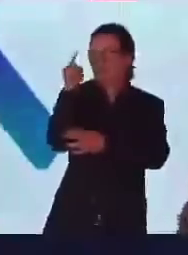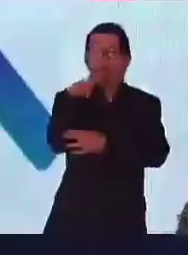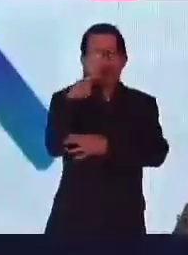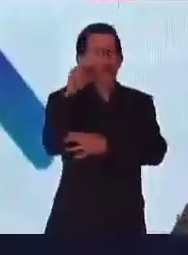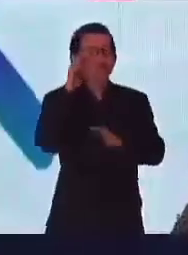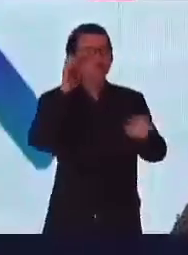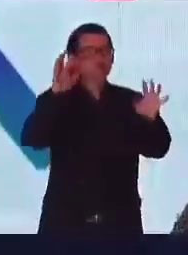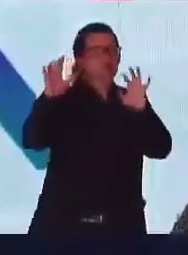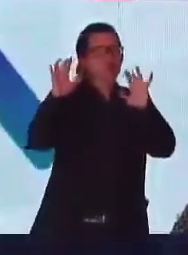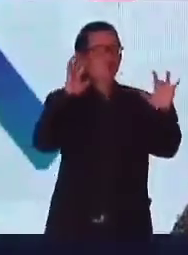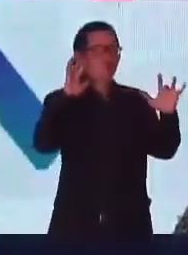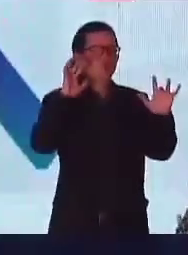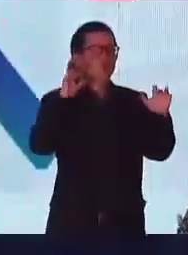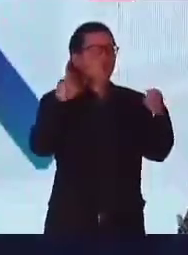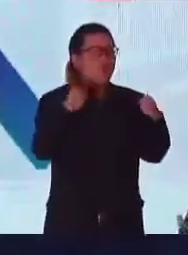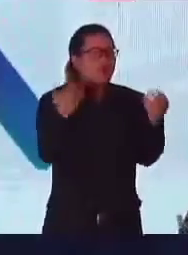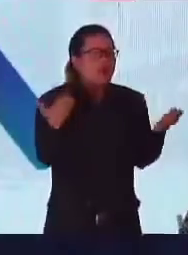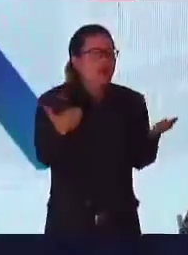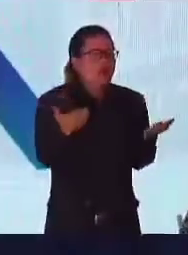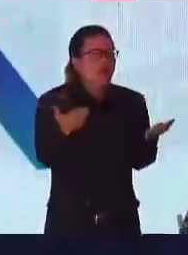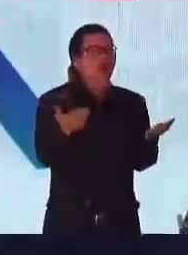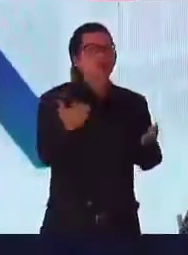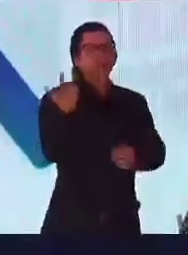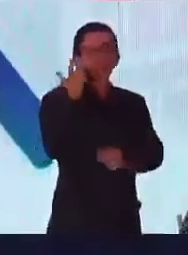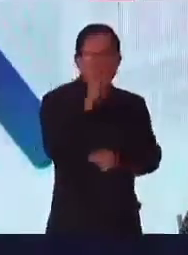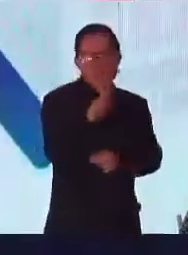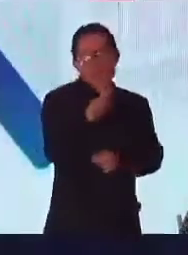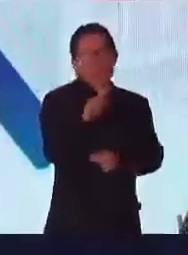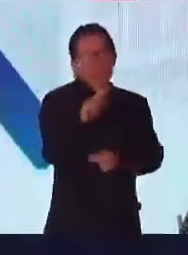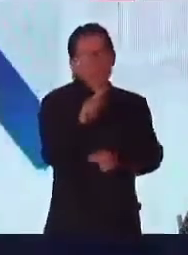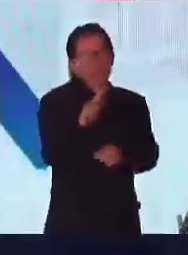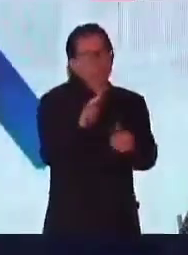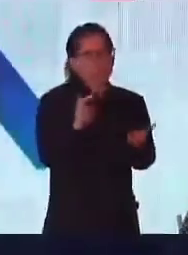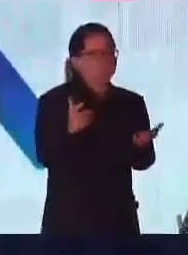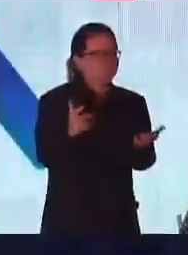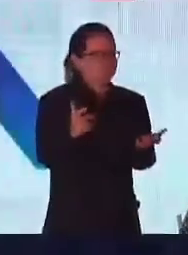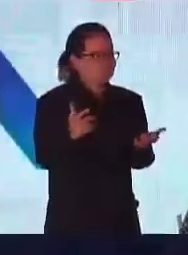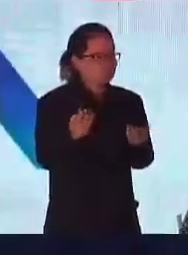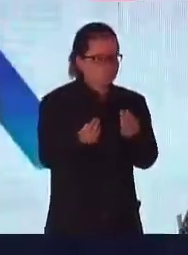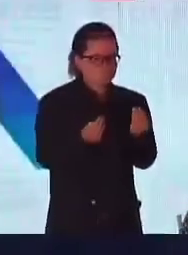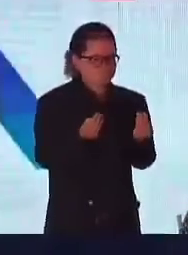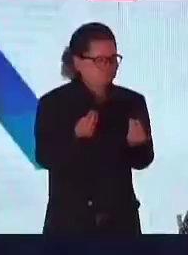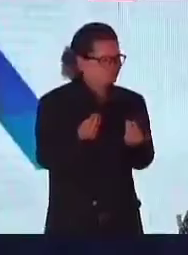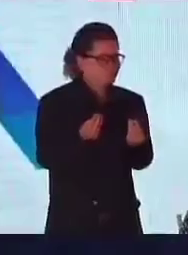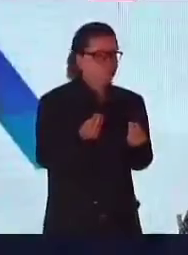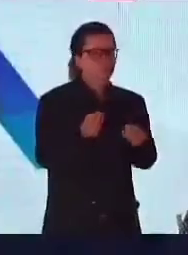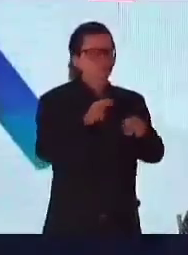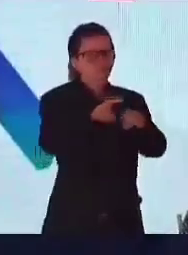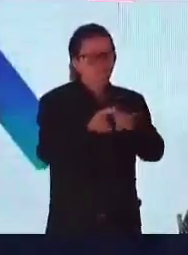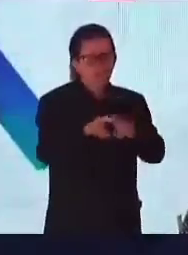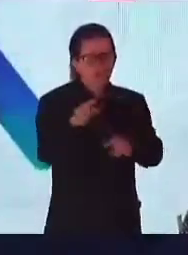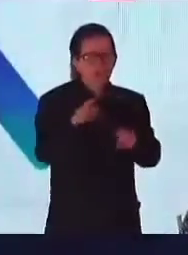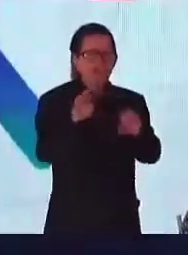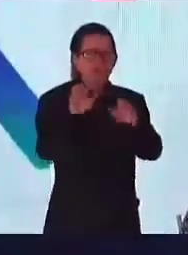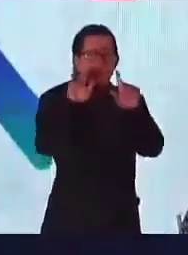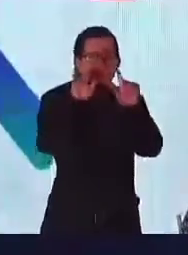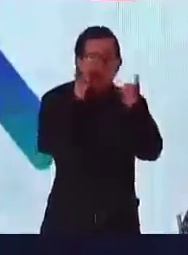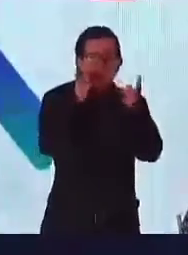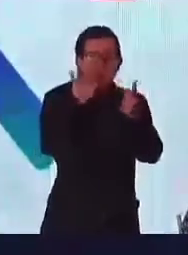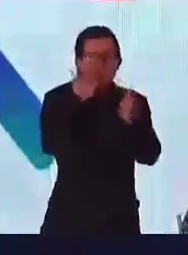aqui, acalentado durante muito tempo, e que colocava Alagoas no atraso da